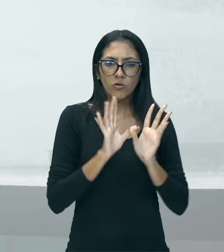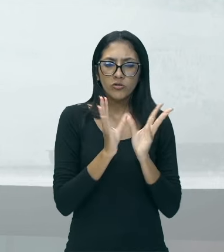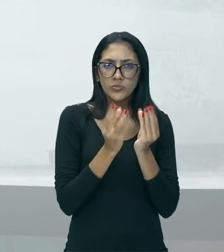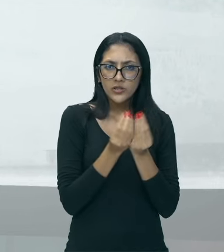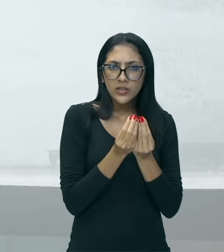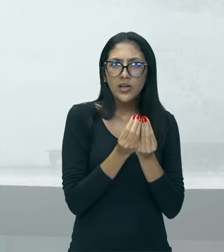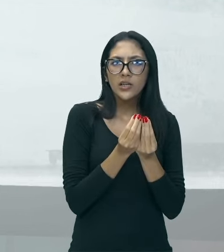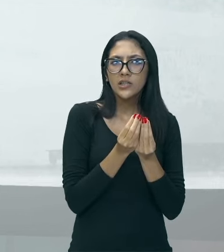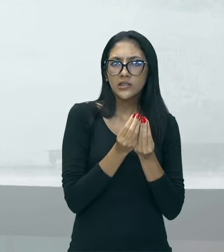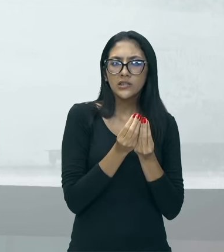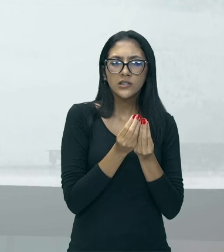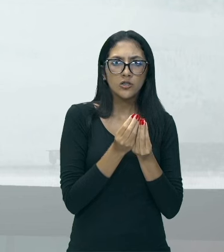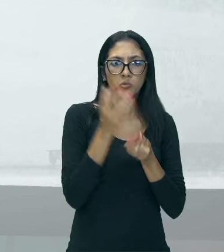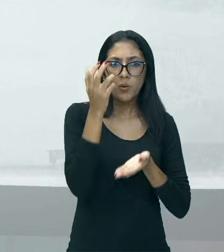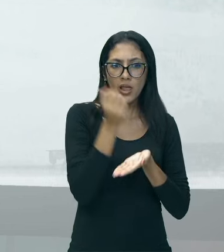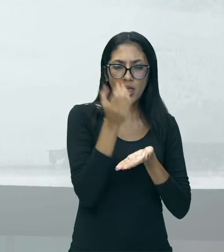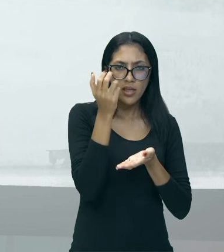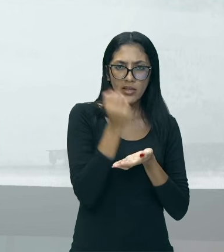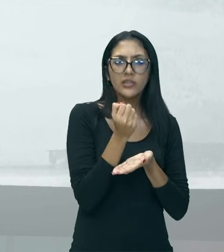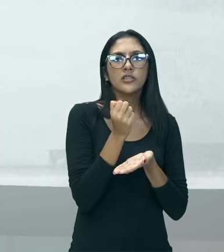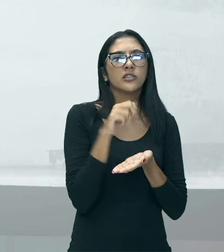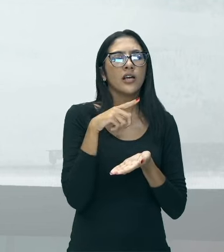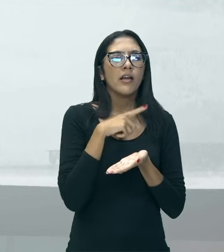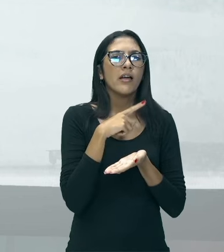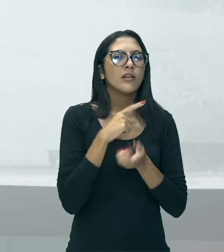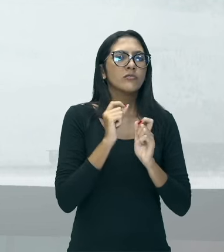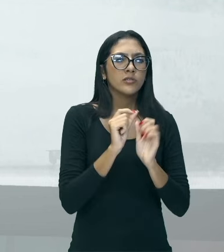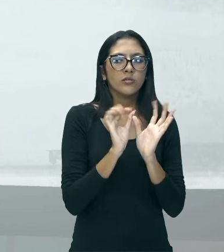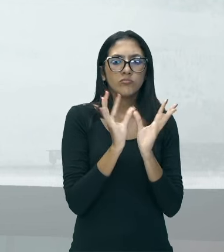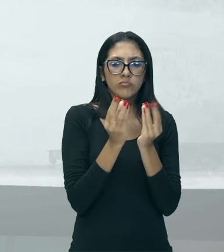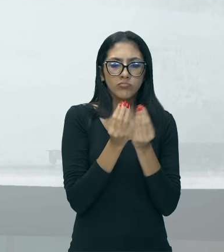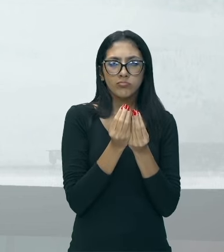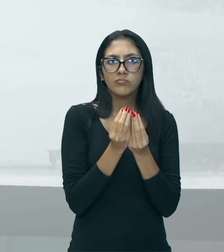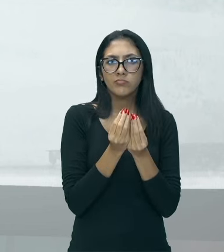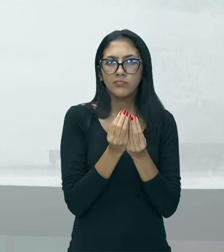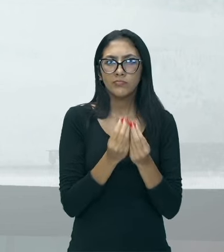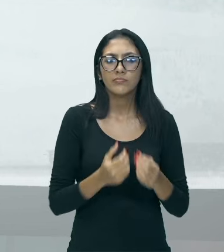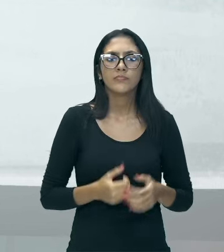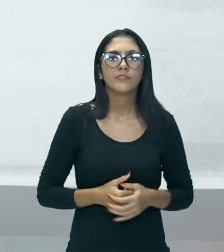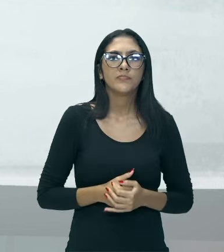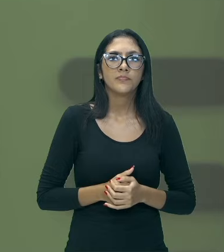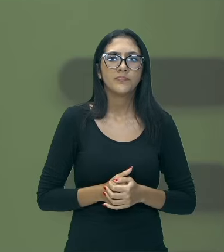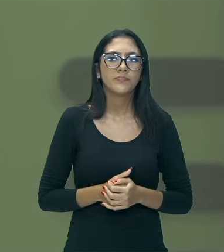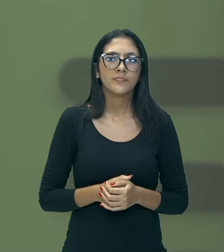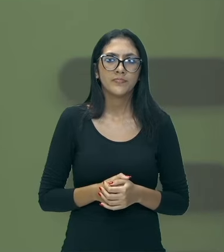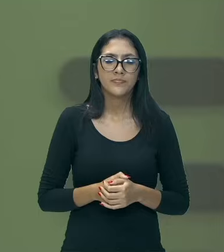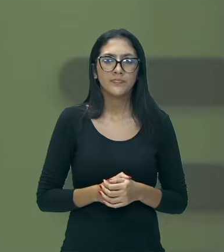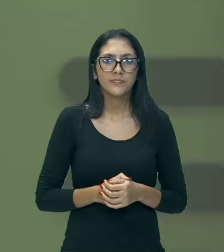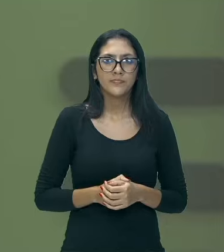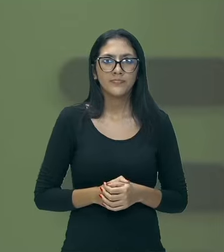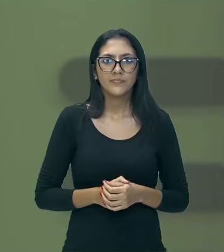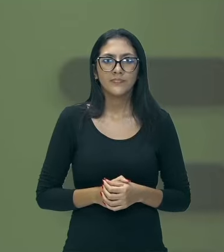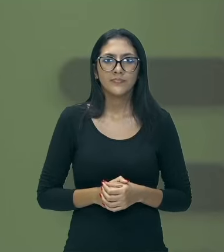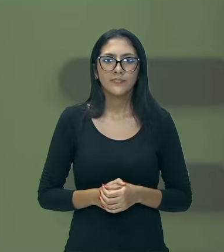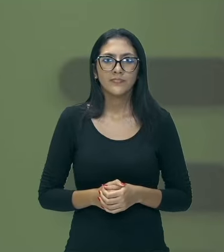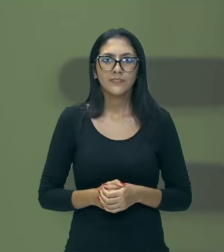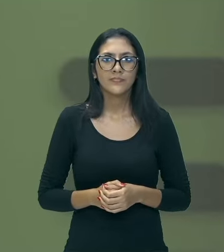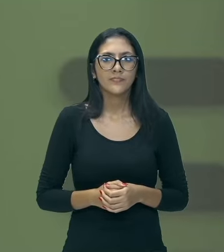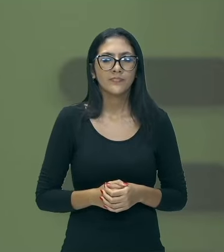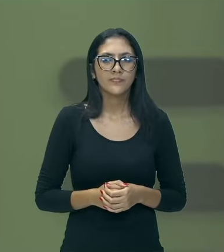né? Essas partículas, elas são dispersas no sistema, ok? E aí